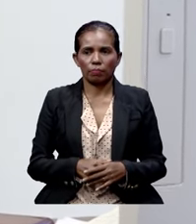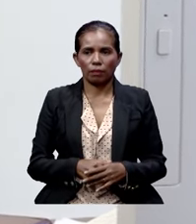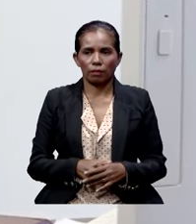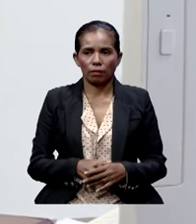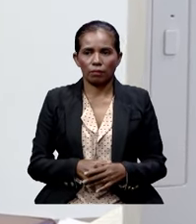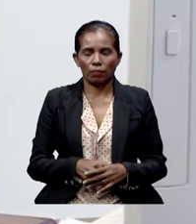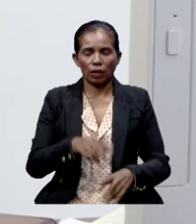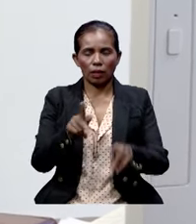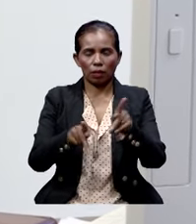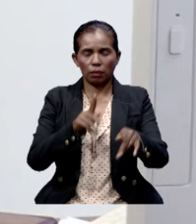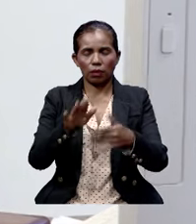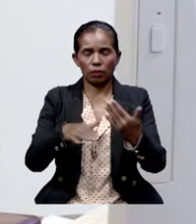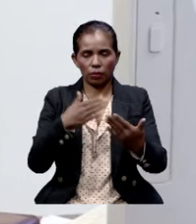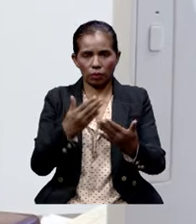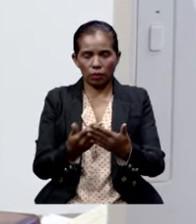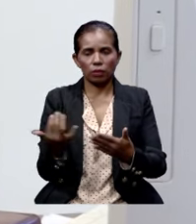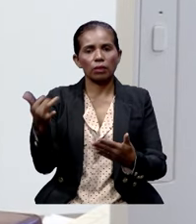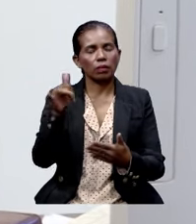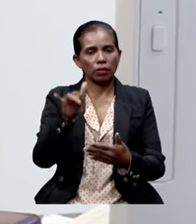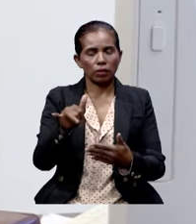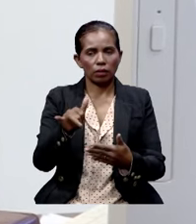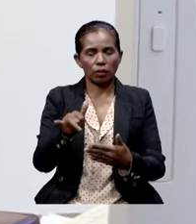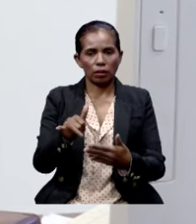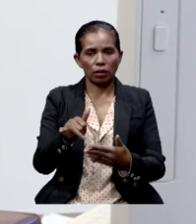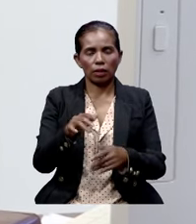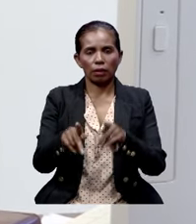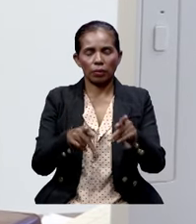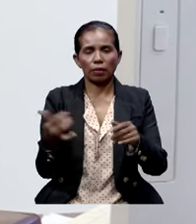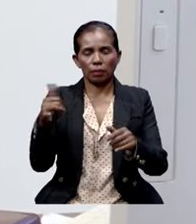comunidade ka cidadão requerente sira bele aplica